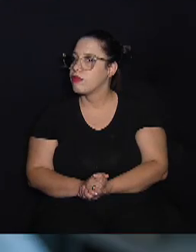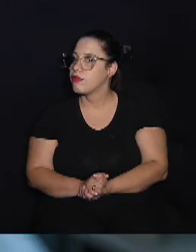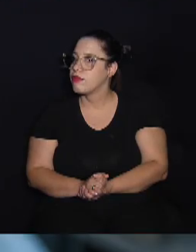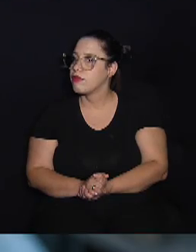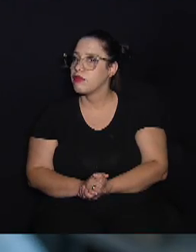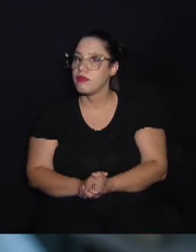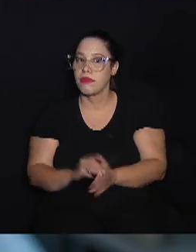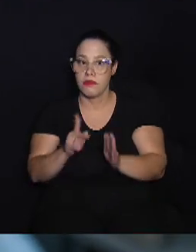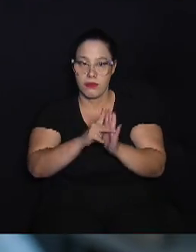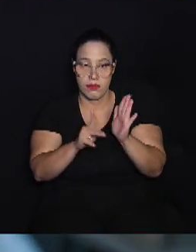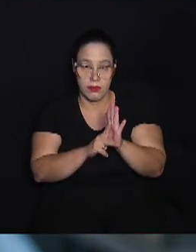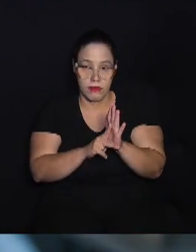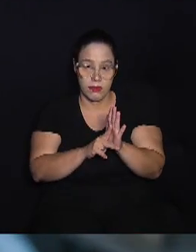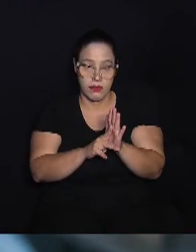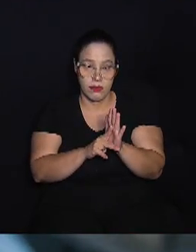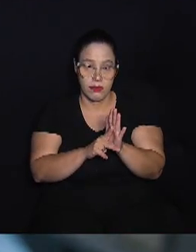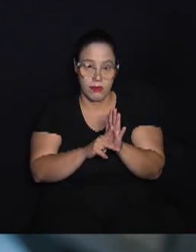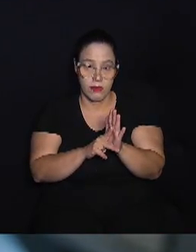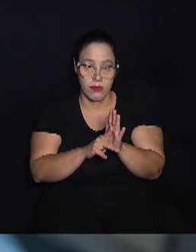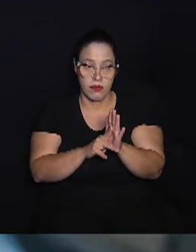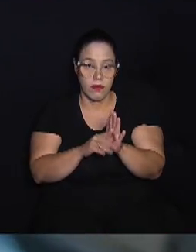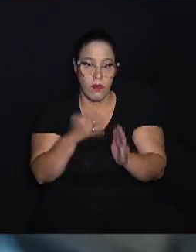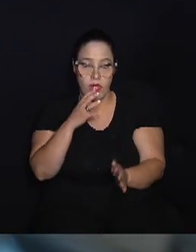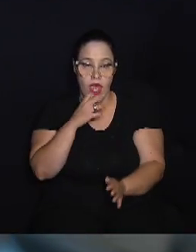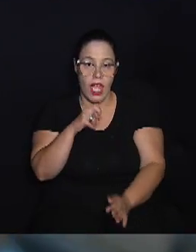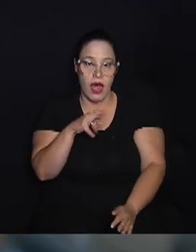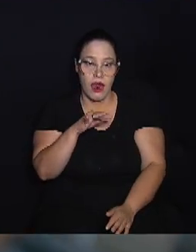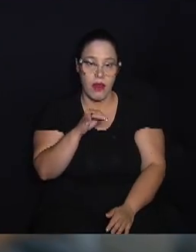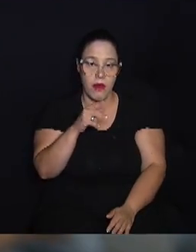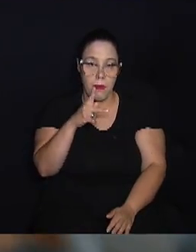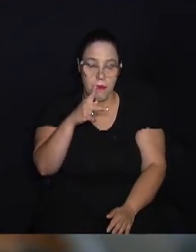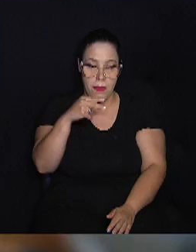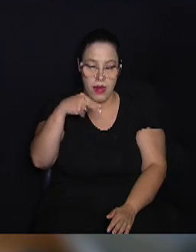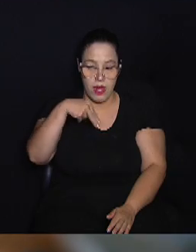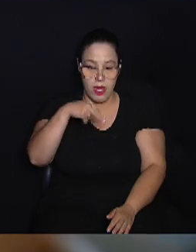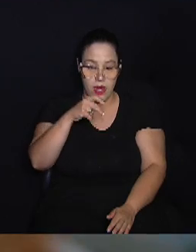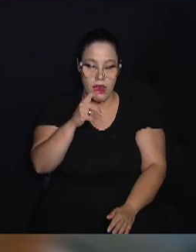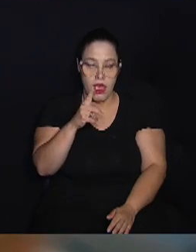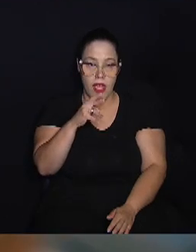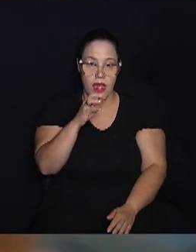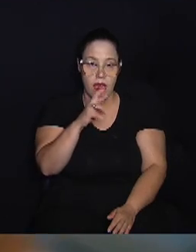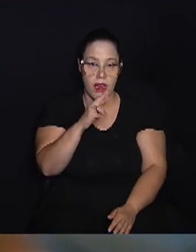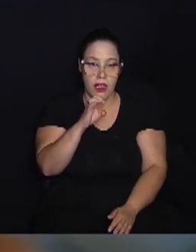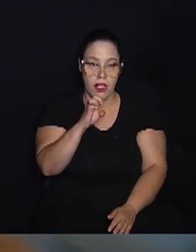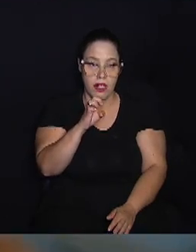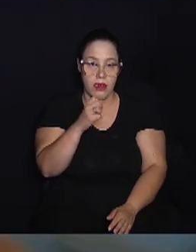O Programa Nacional de Profilaxia da Raiva, o PNPR, criado em